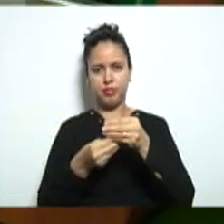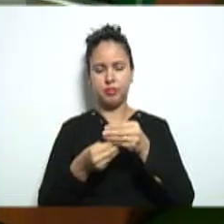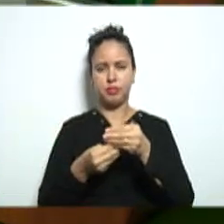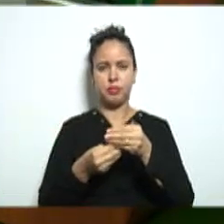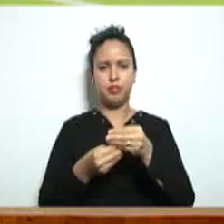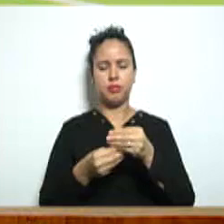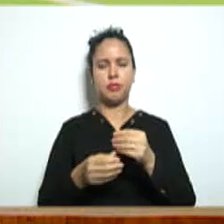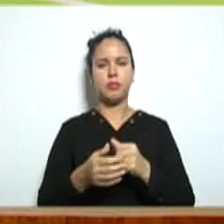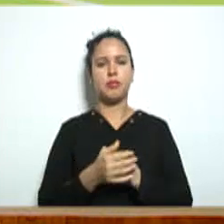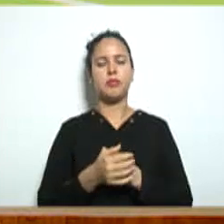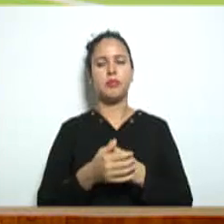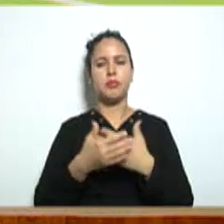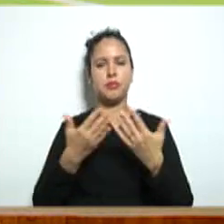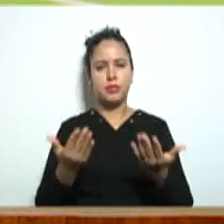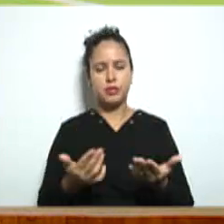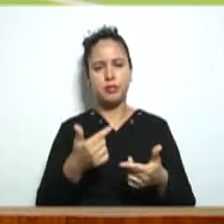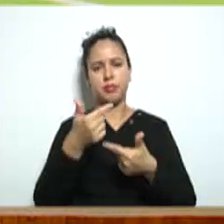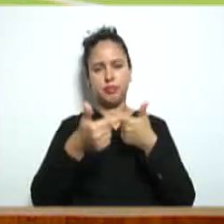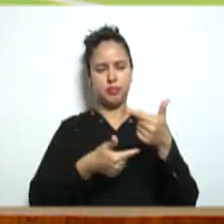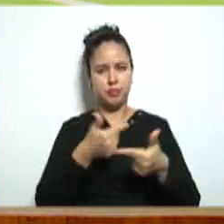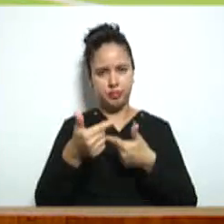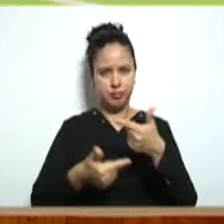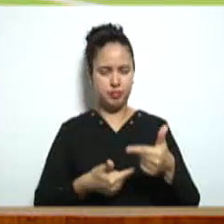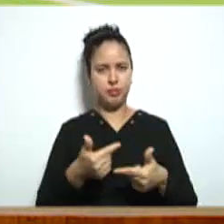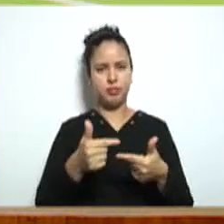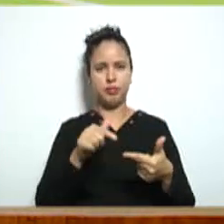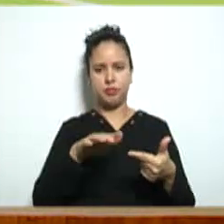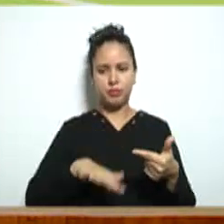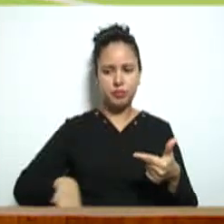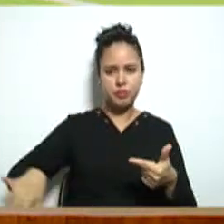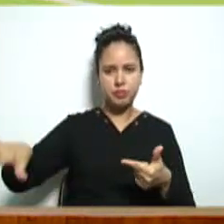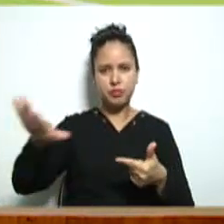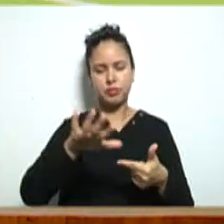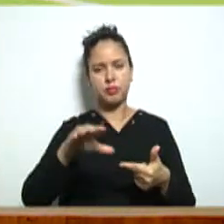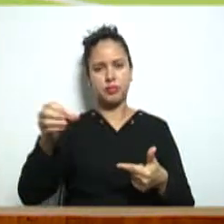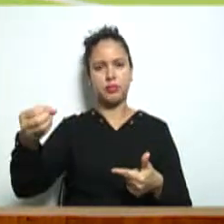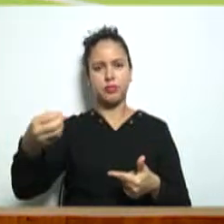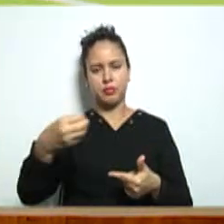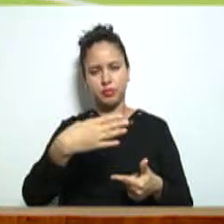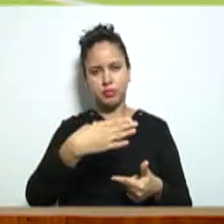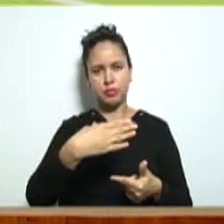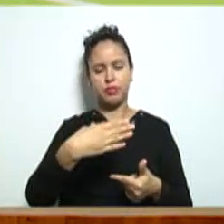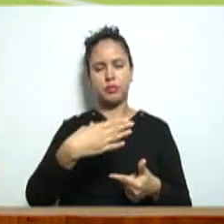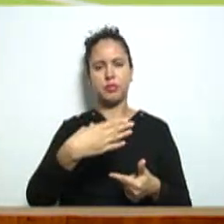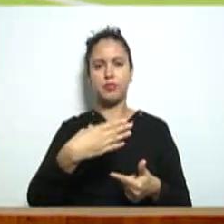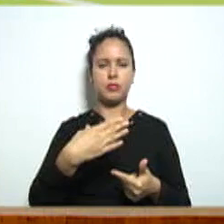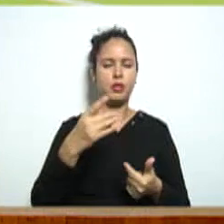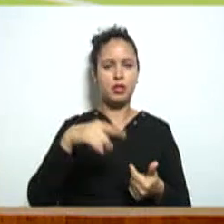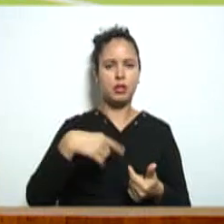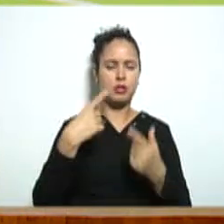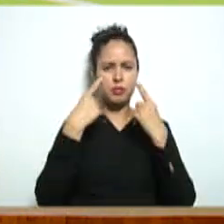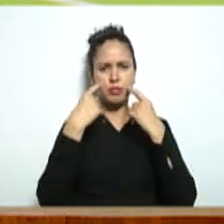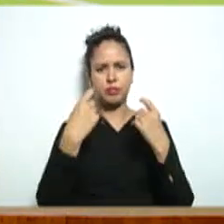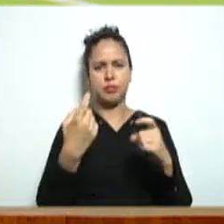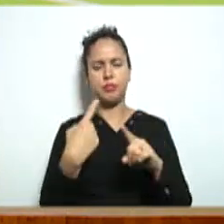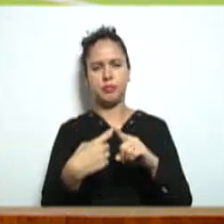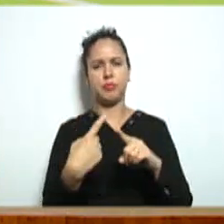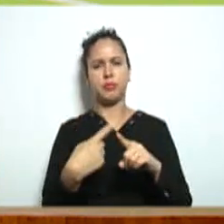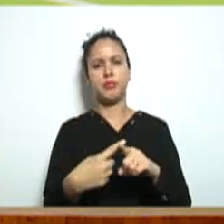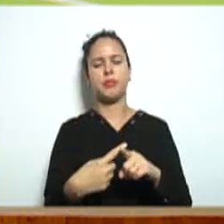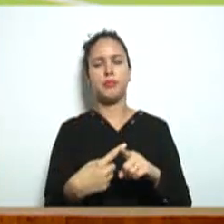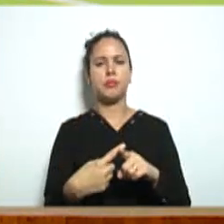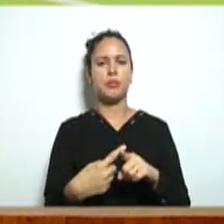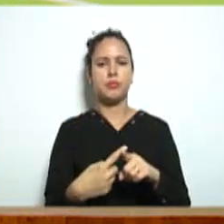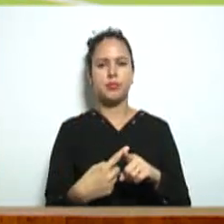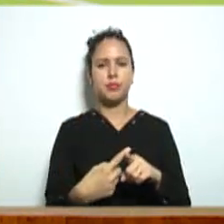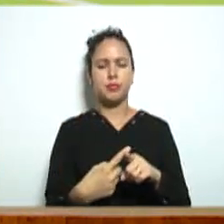essa modalidade de trabalho, que é presente também no trabalho moderno, nos chama atenção nesse sentido, de